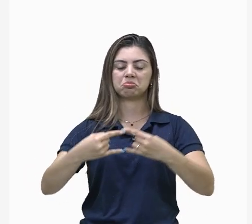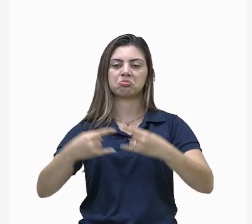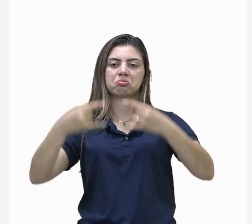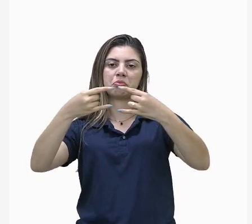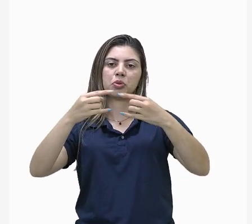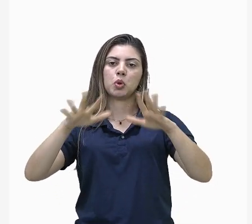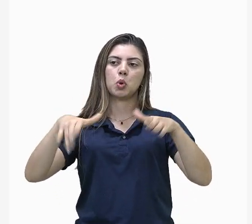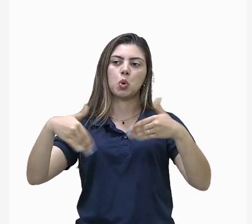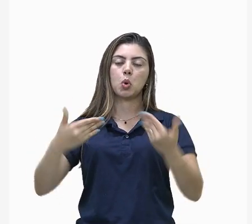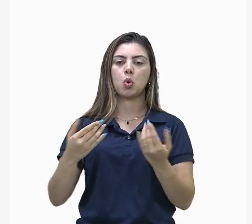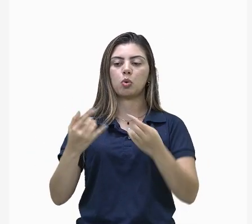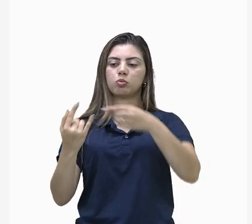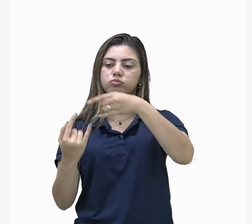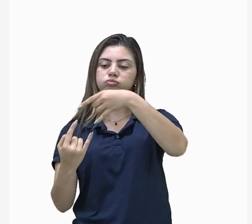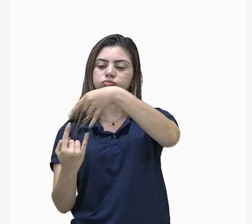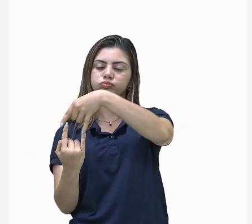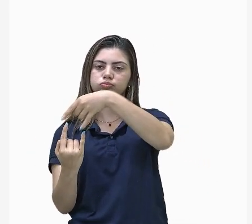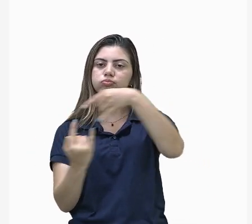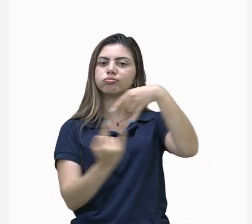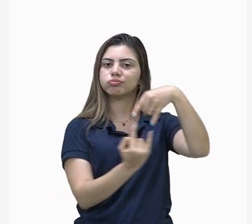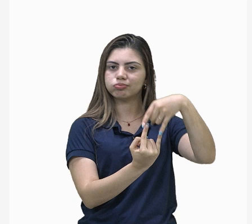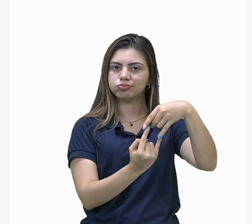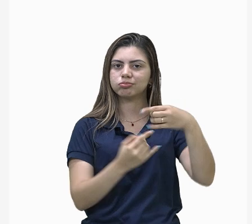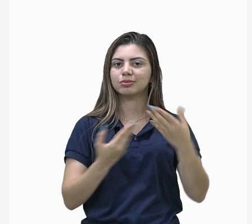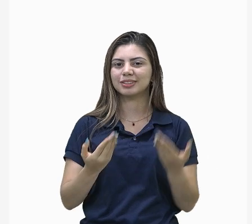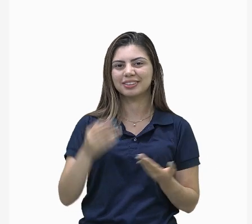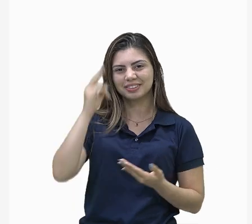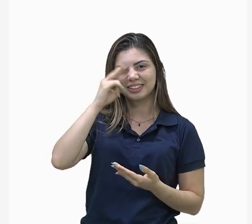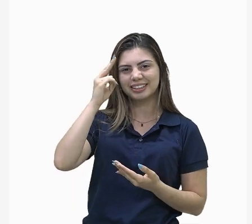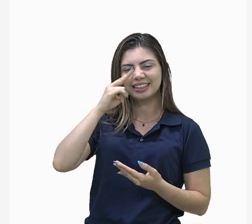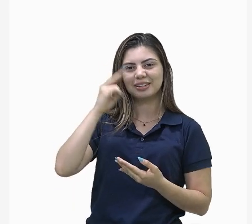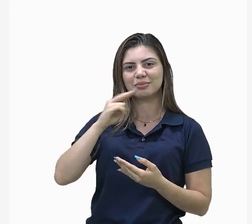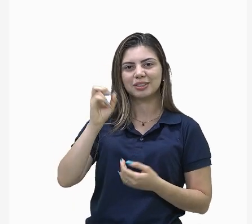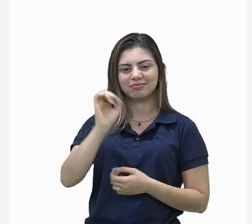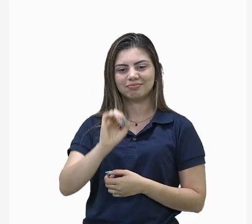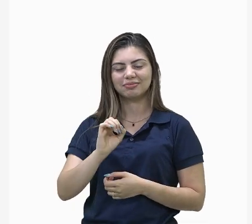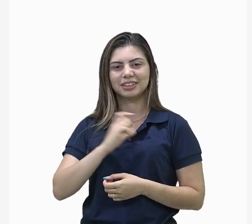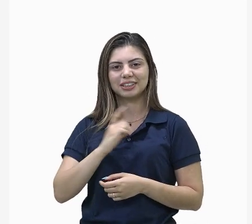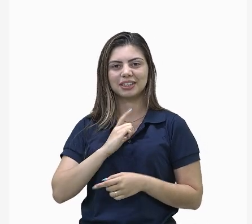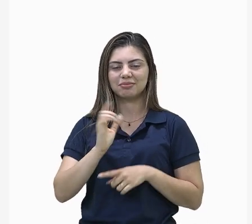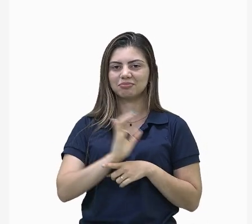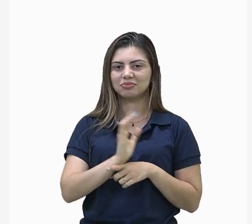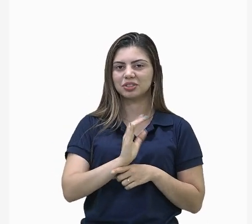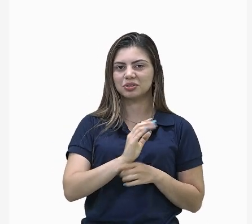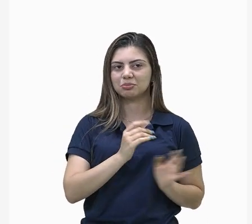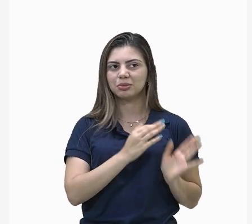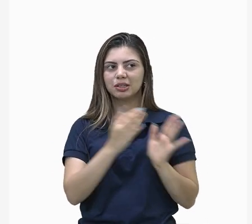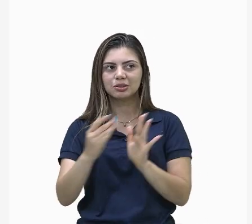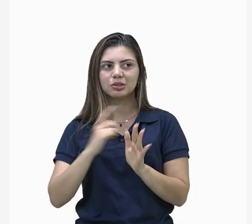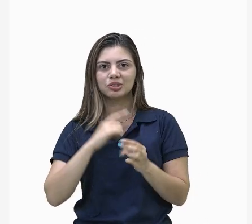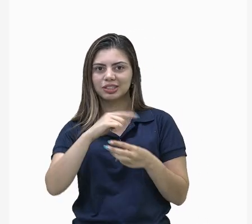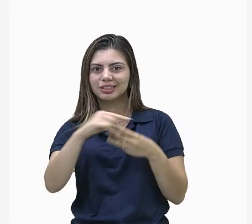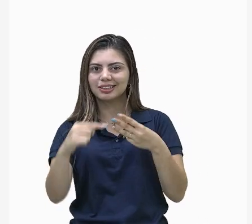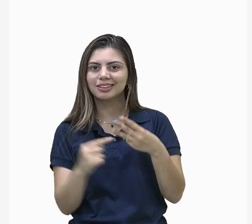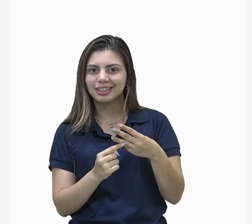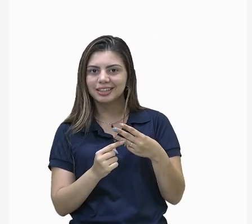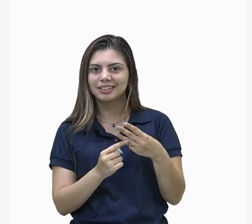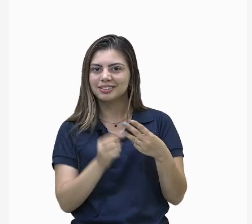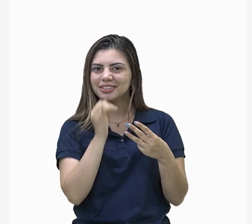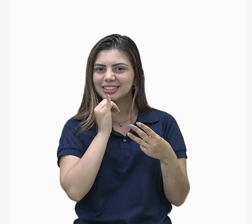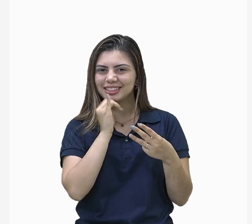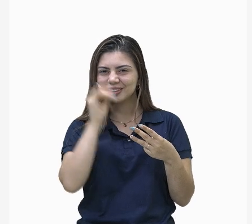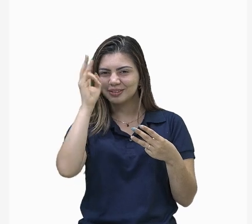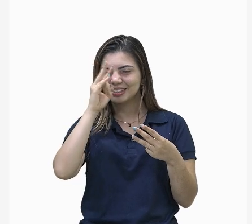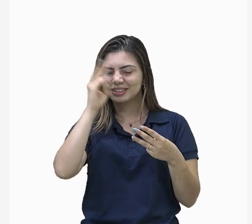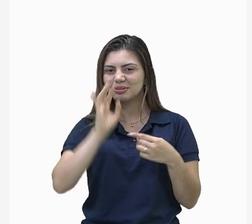vimos aí nesta animação, nesse nosso croma que eu estava ali, tínhamos 3 resistores. Aí você tem, para